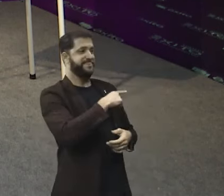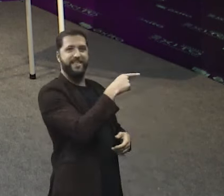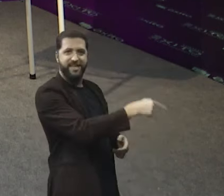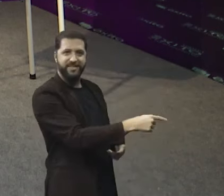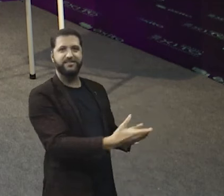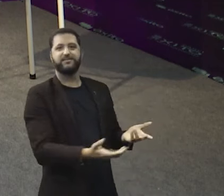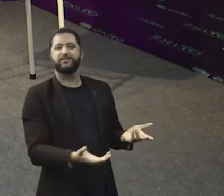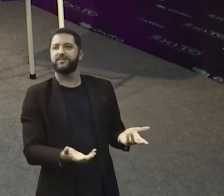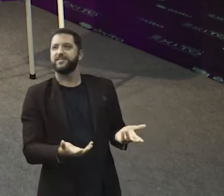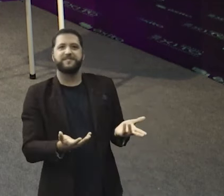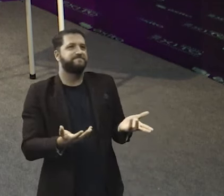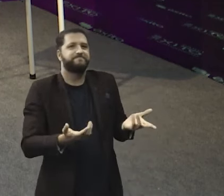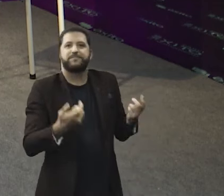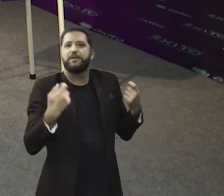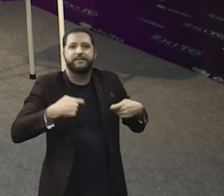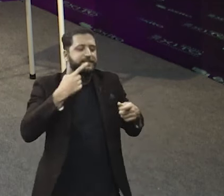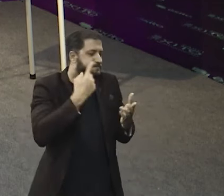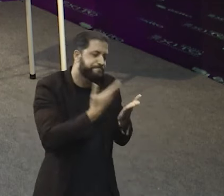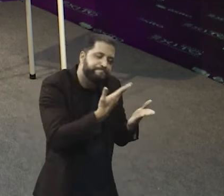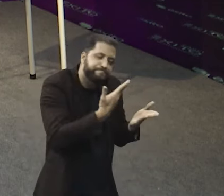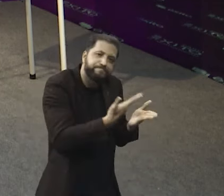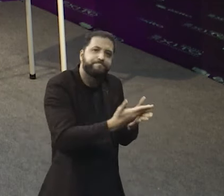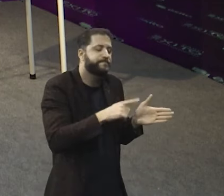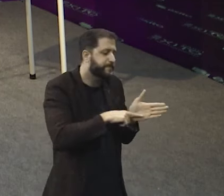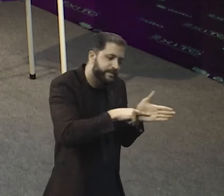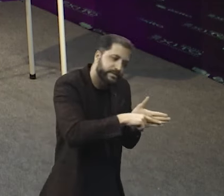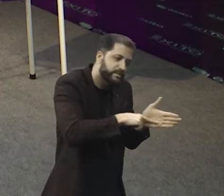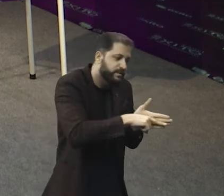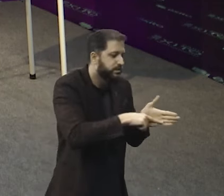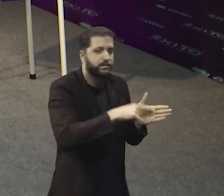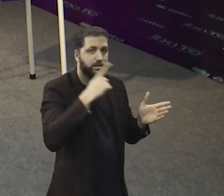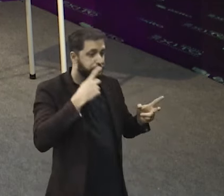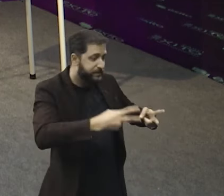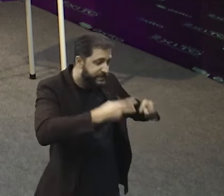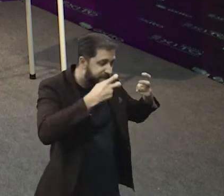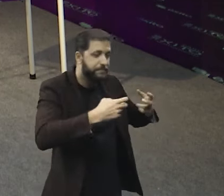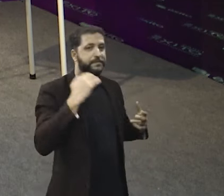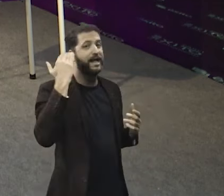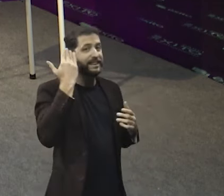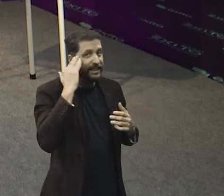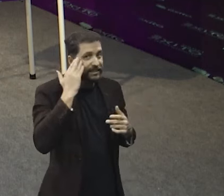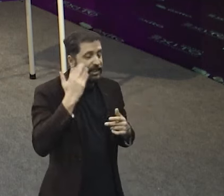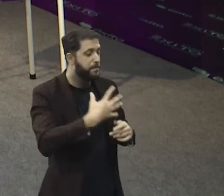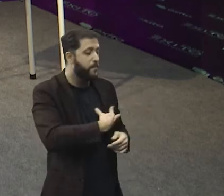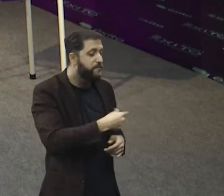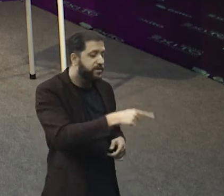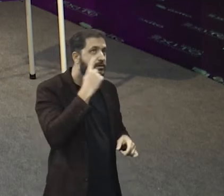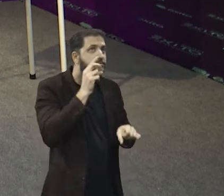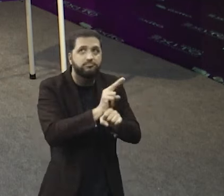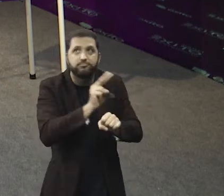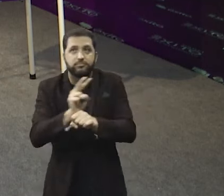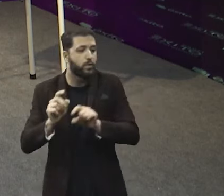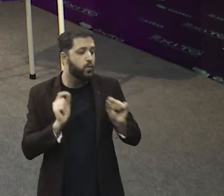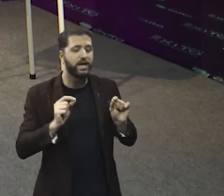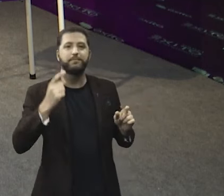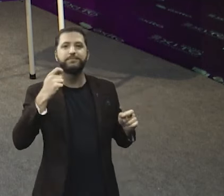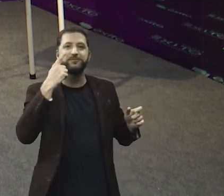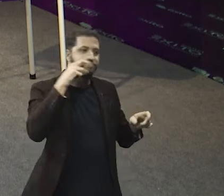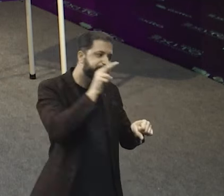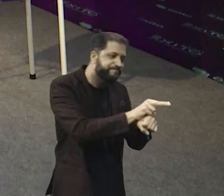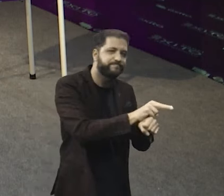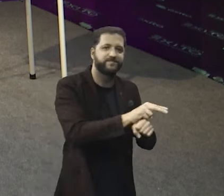monitorar preciso perceber preciso entender o que os meus filhos estão vendo hoje nem tanto no metaverso porque